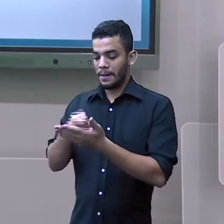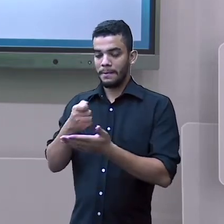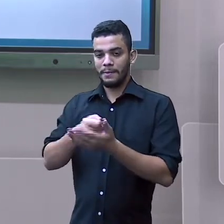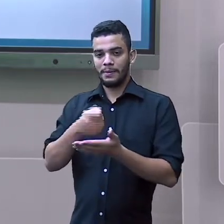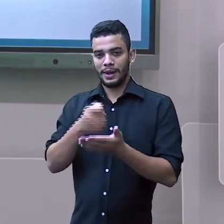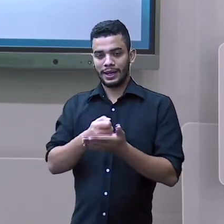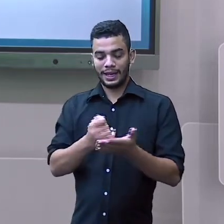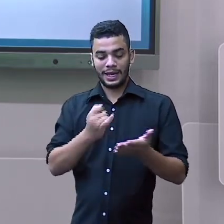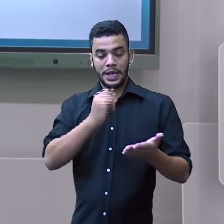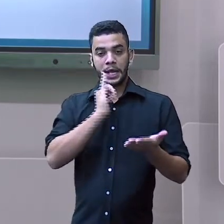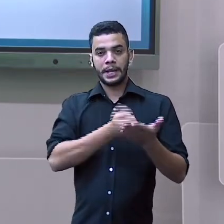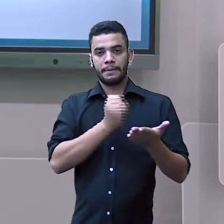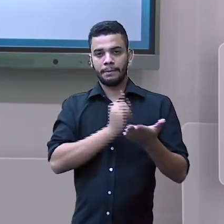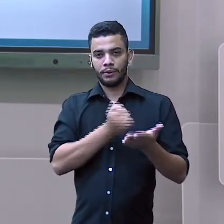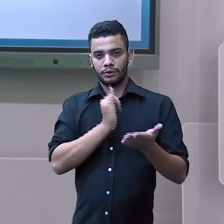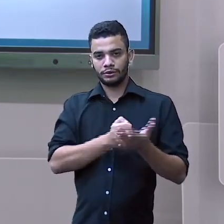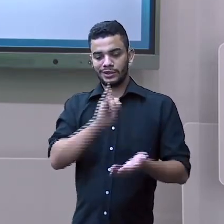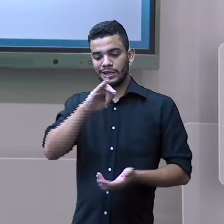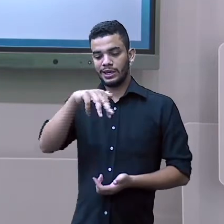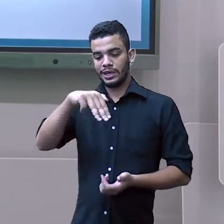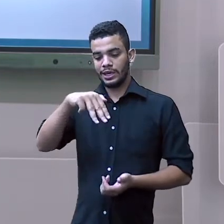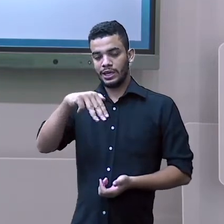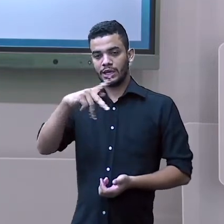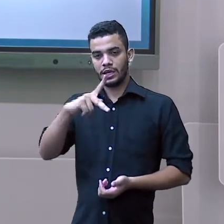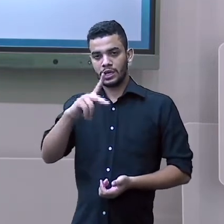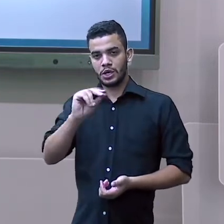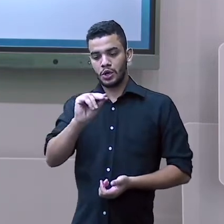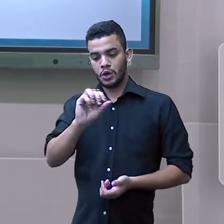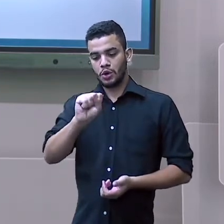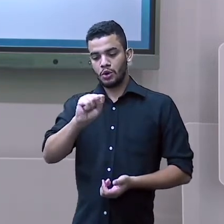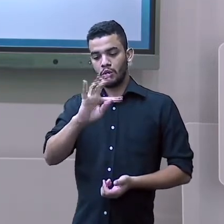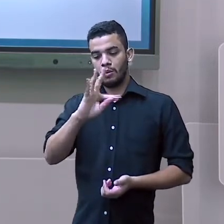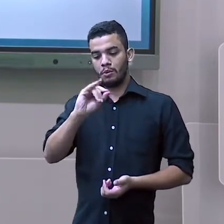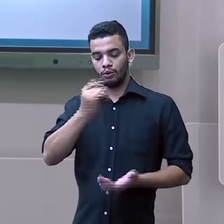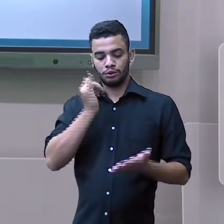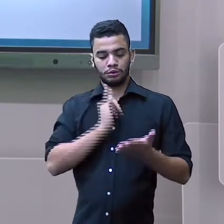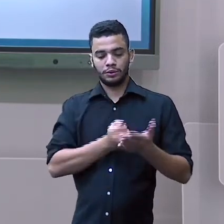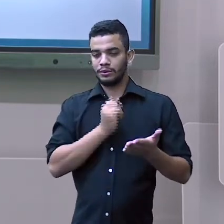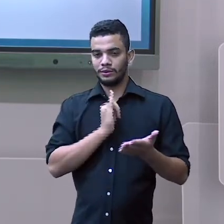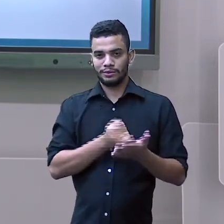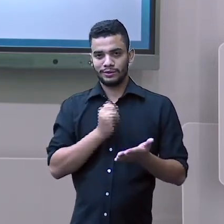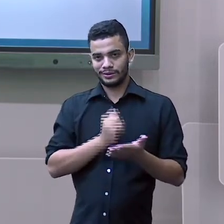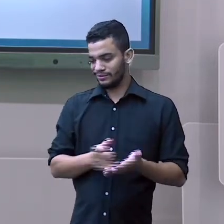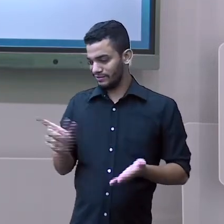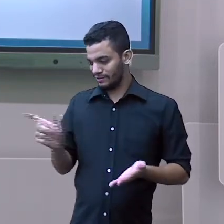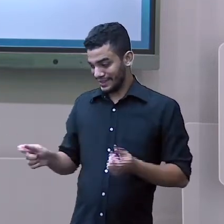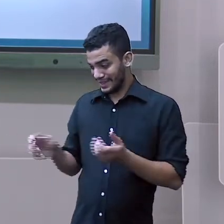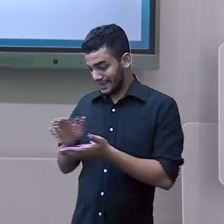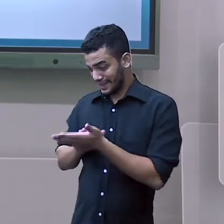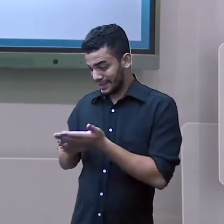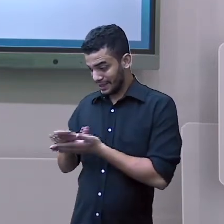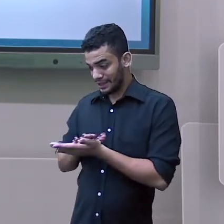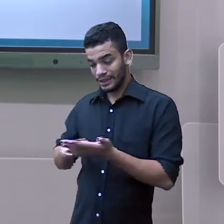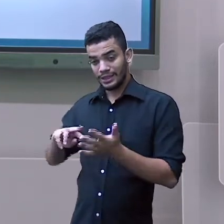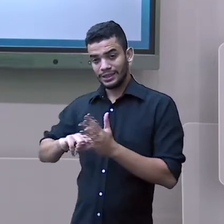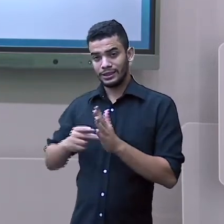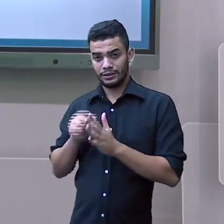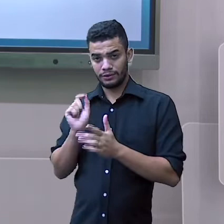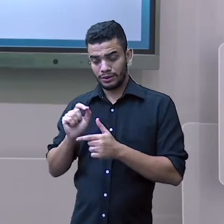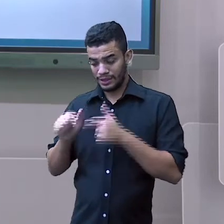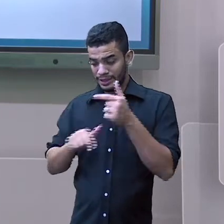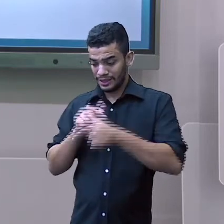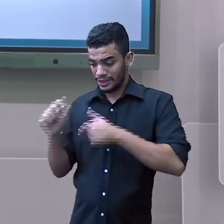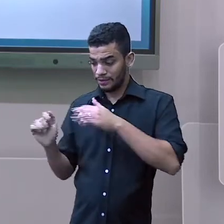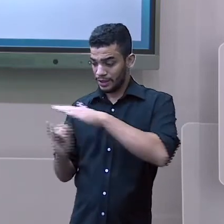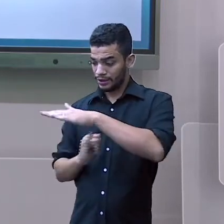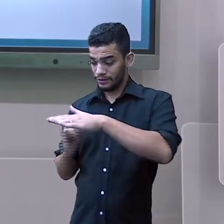um trabalho que não está registrado, não tem carteira assinada, é um trabalho informal, ou